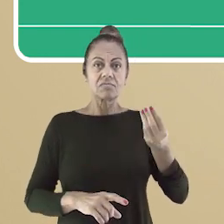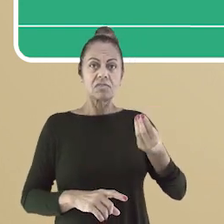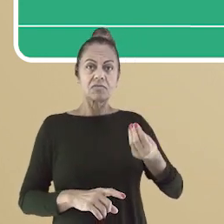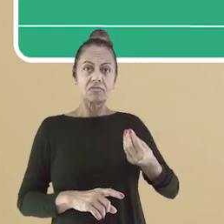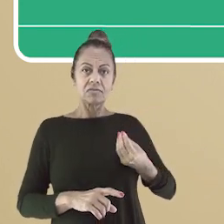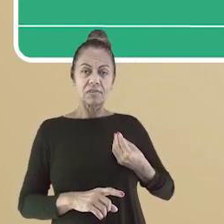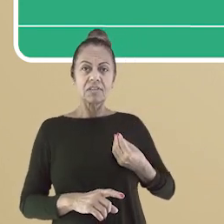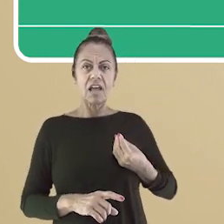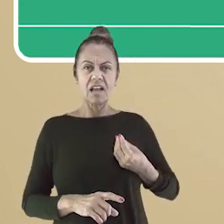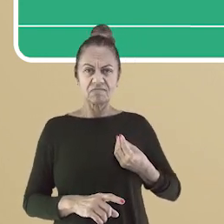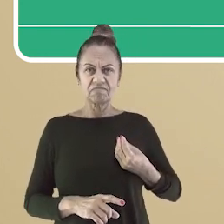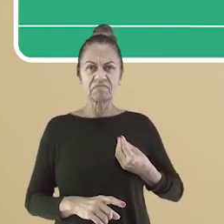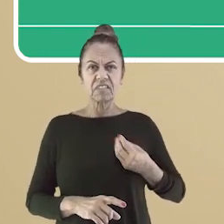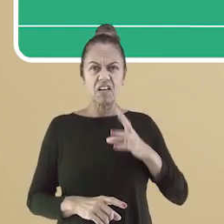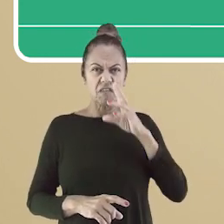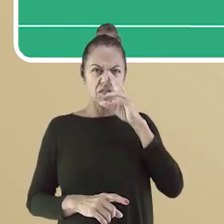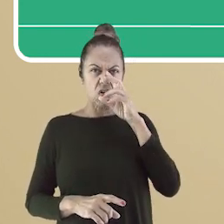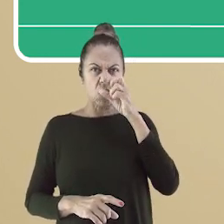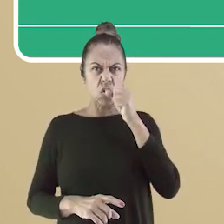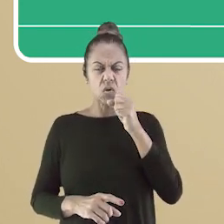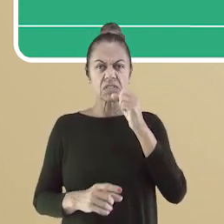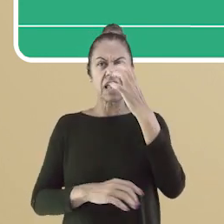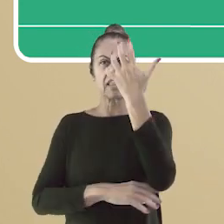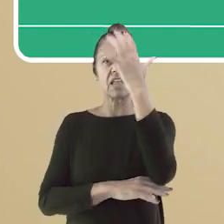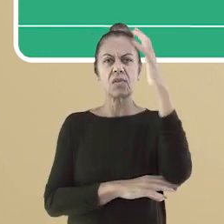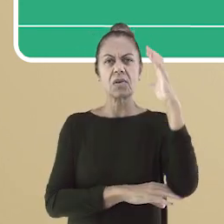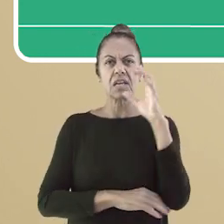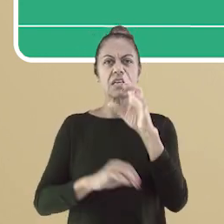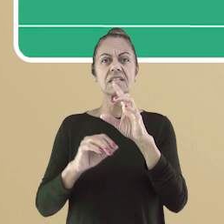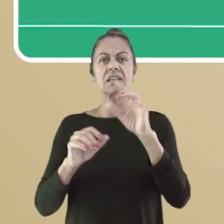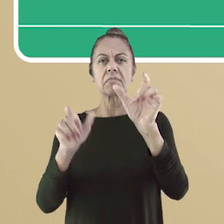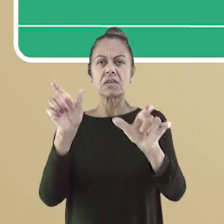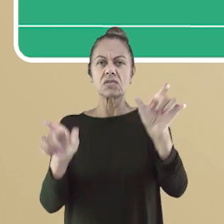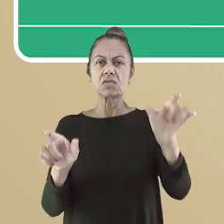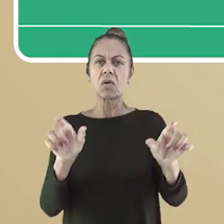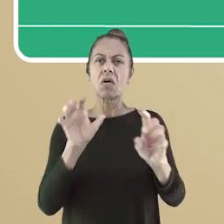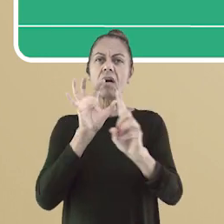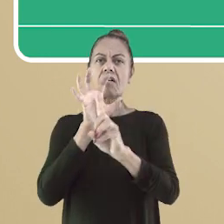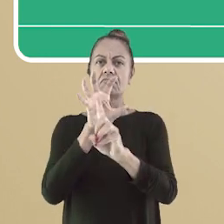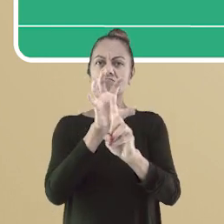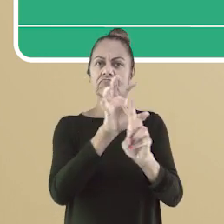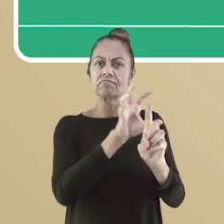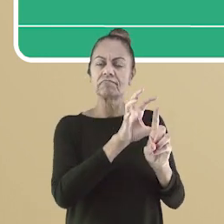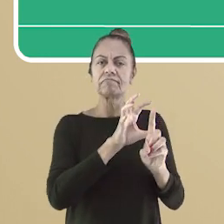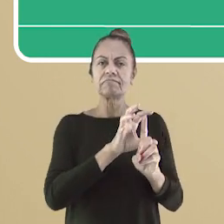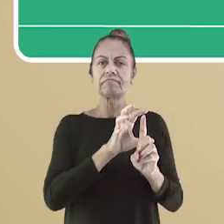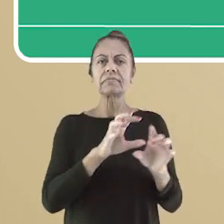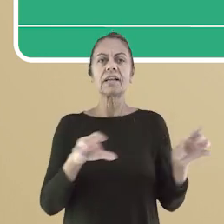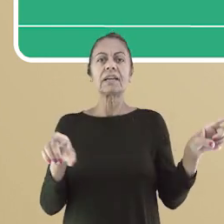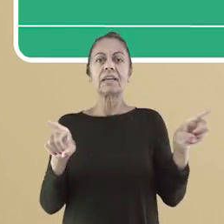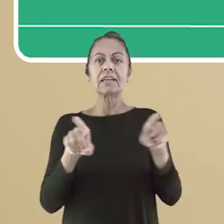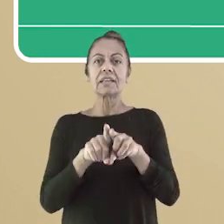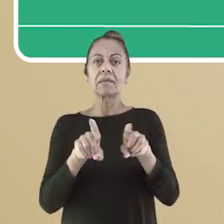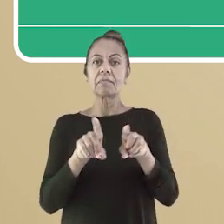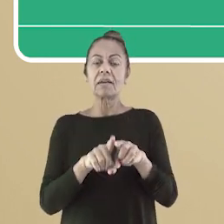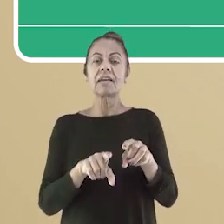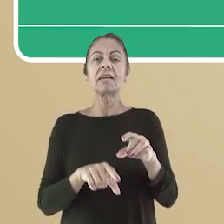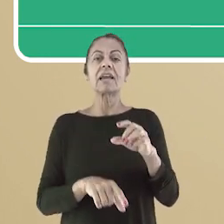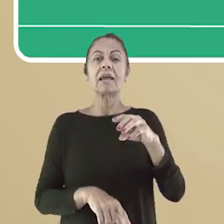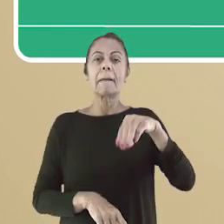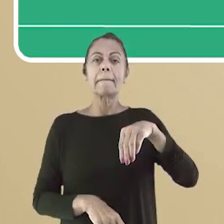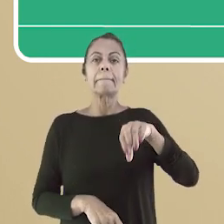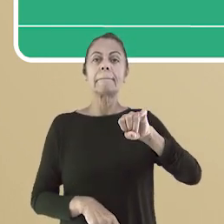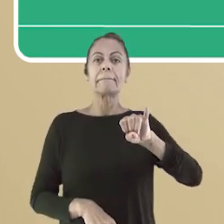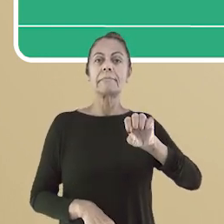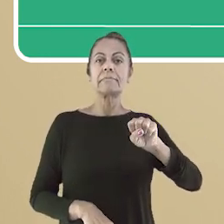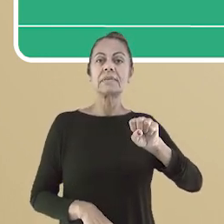As espiritualistas, aquelas que acreditam na influência das forças espirituais na natureza e nas pessoas.